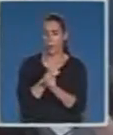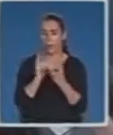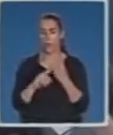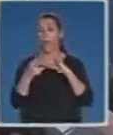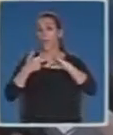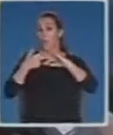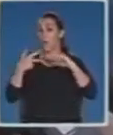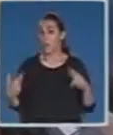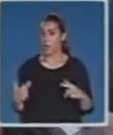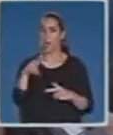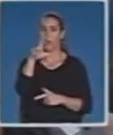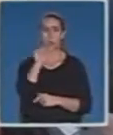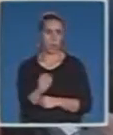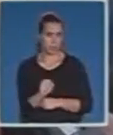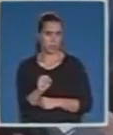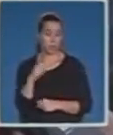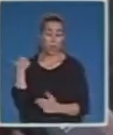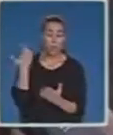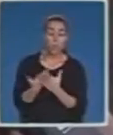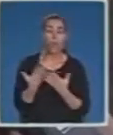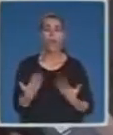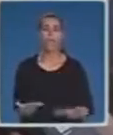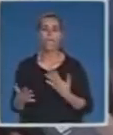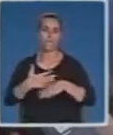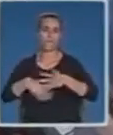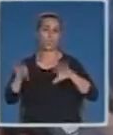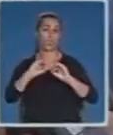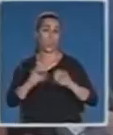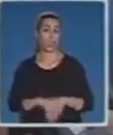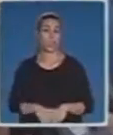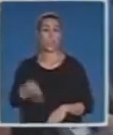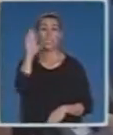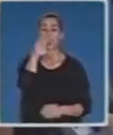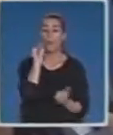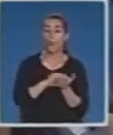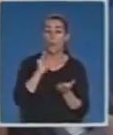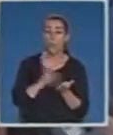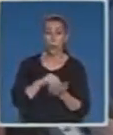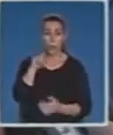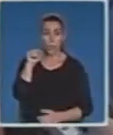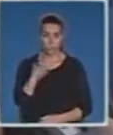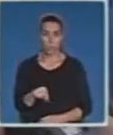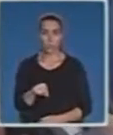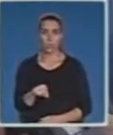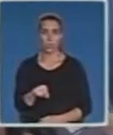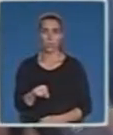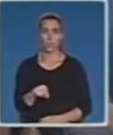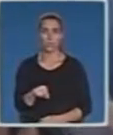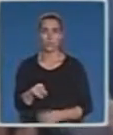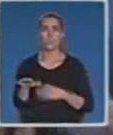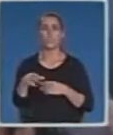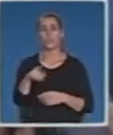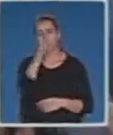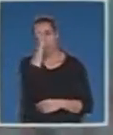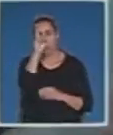Câmara Municipal da Ribeira Grande. Até hoje nada foi feito. Se fosse um pobre que aqui estivesse, teria que cumprir todas as